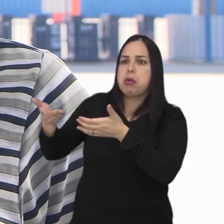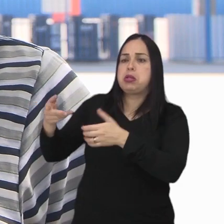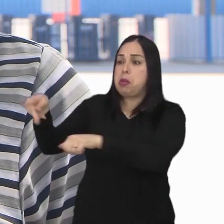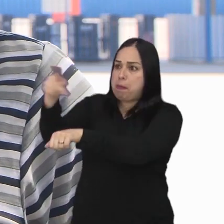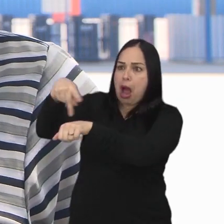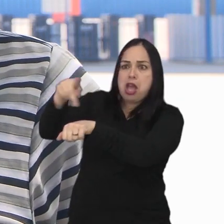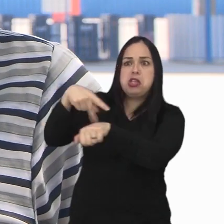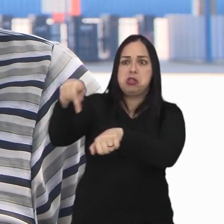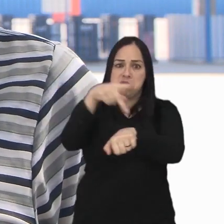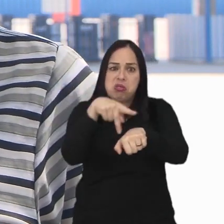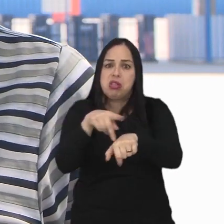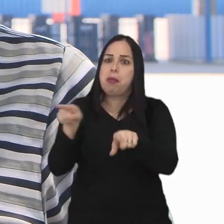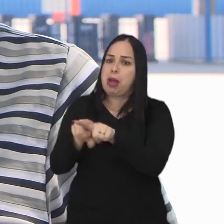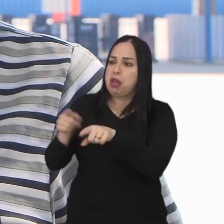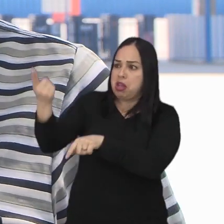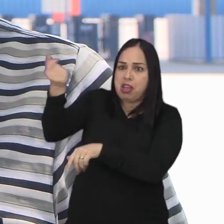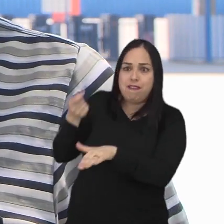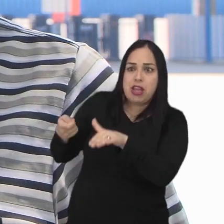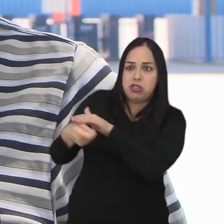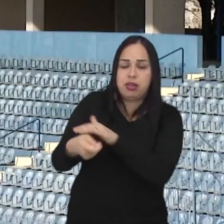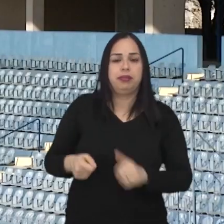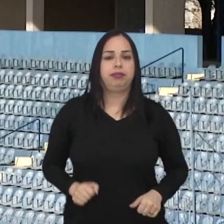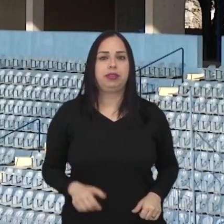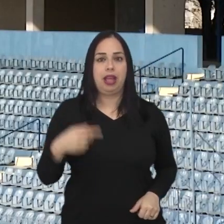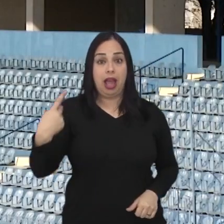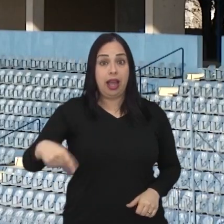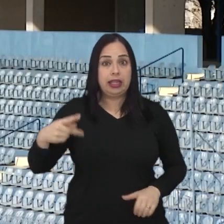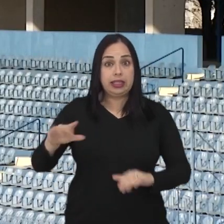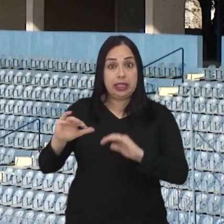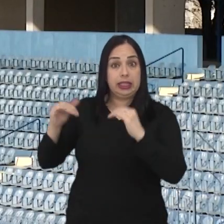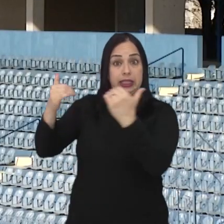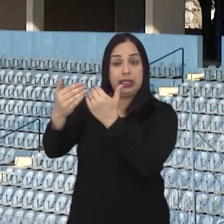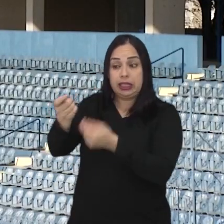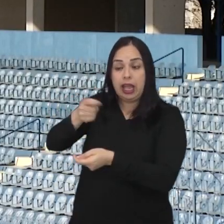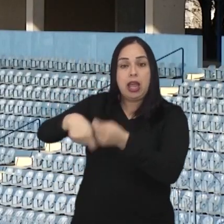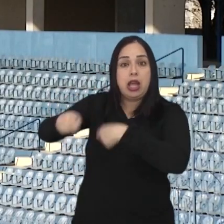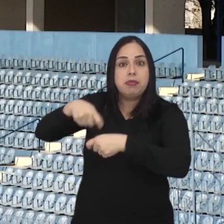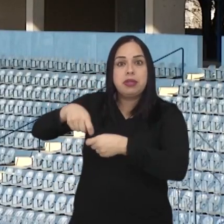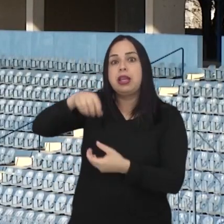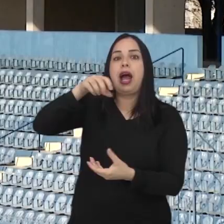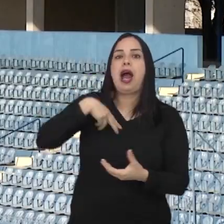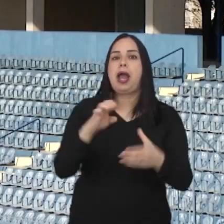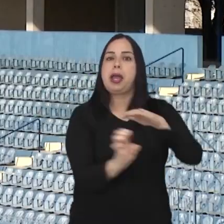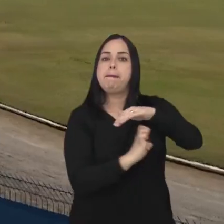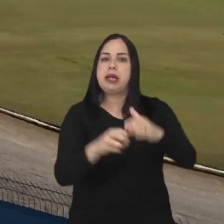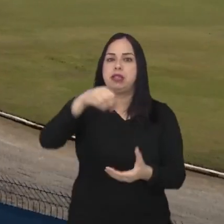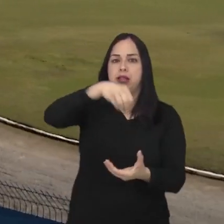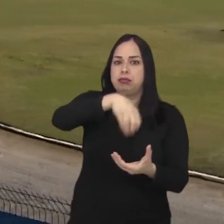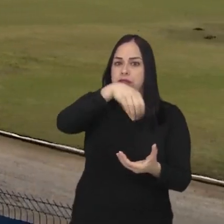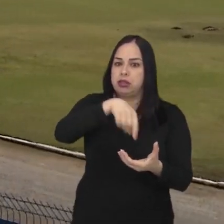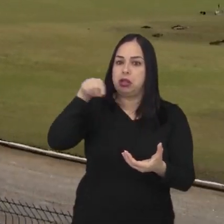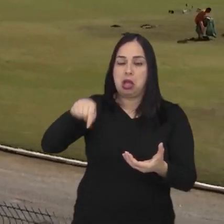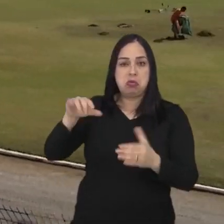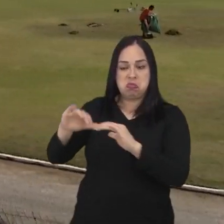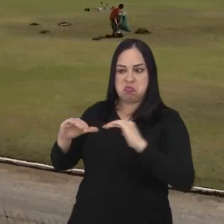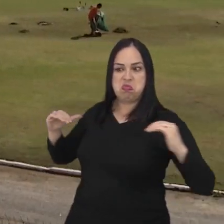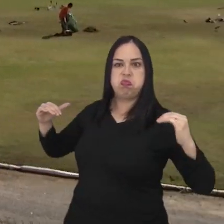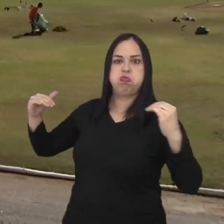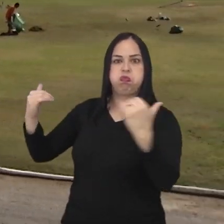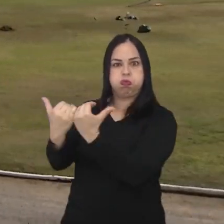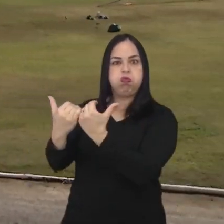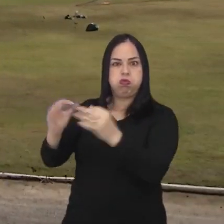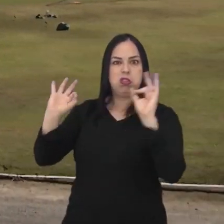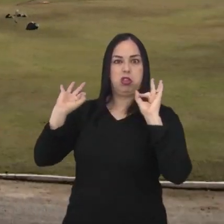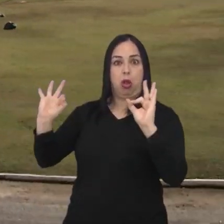outras cidades, de outros países, investimento para a cidade. Atualmente o estádio é administrado pelo Urban, sendo considerado a maior